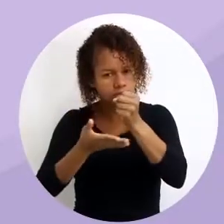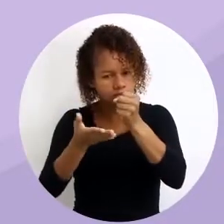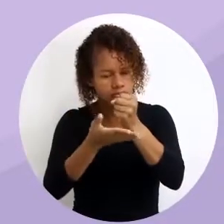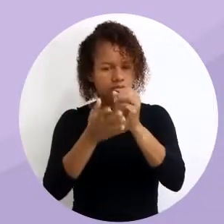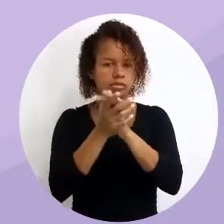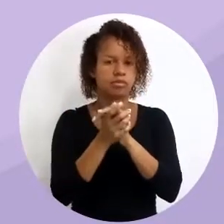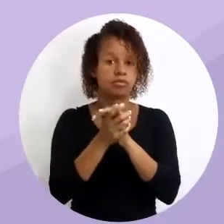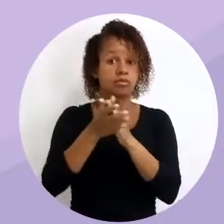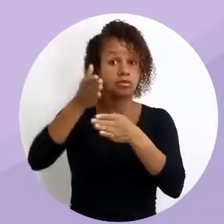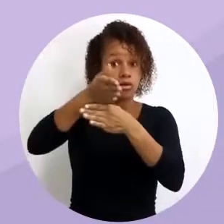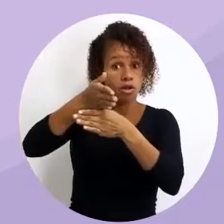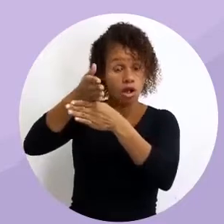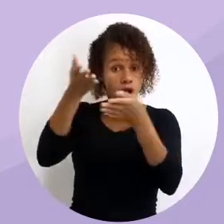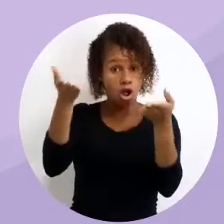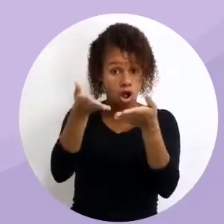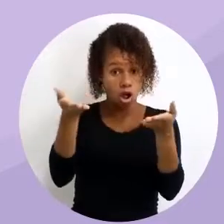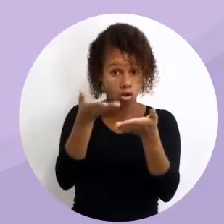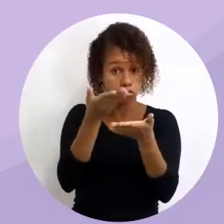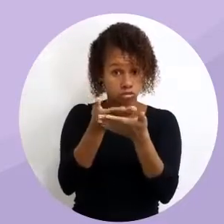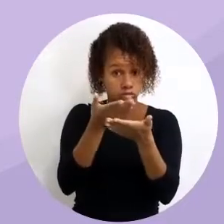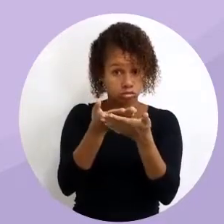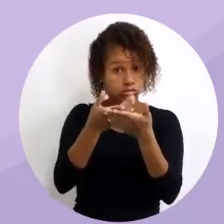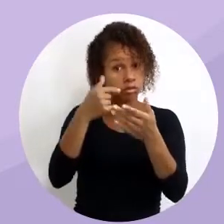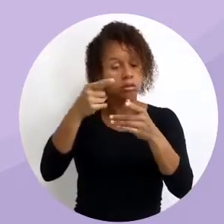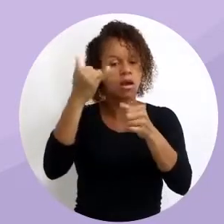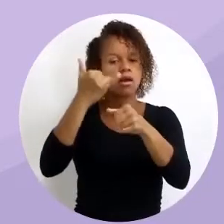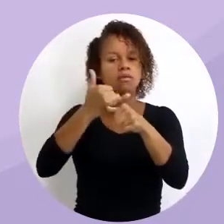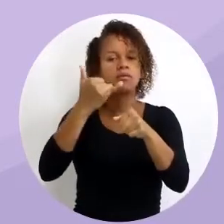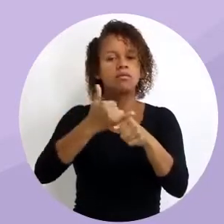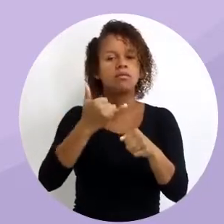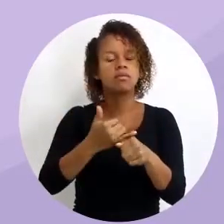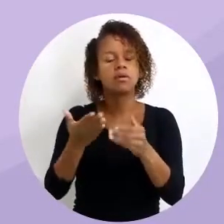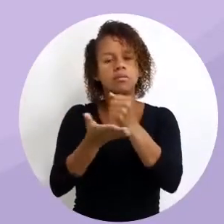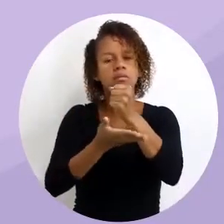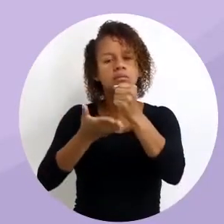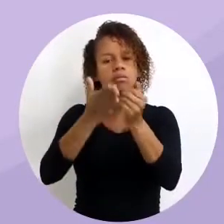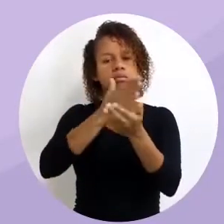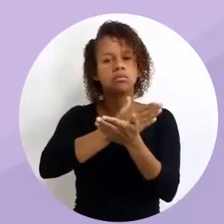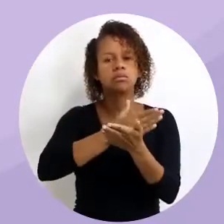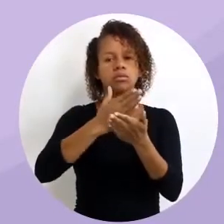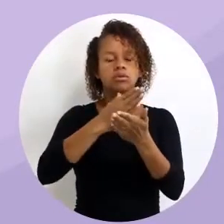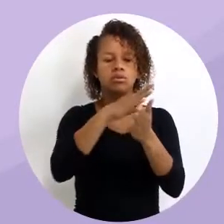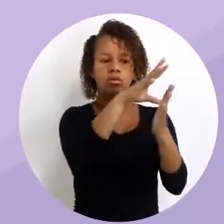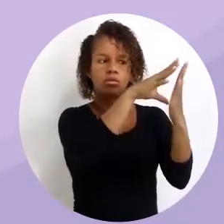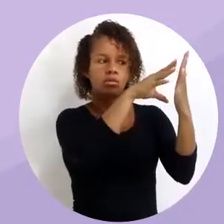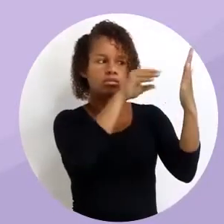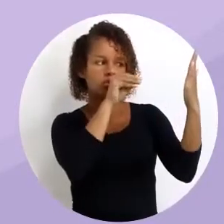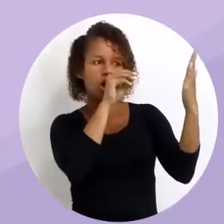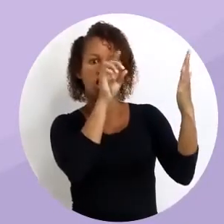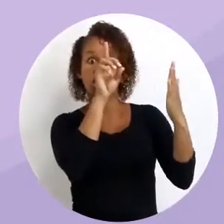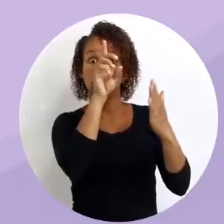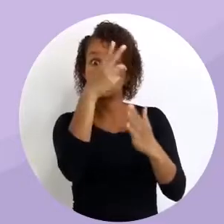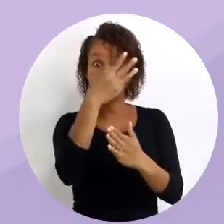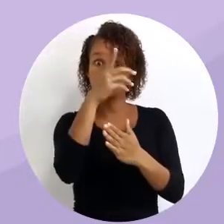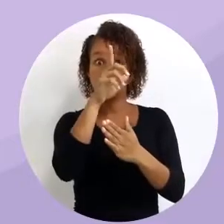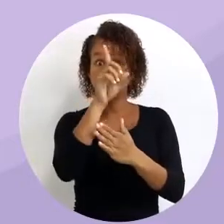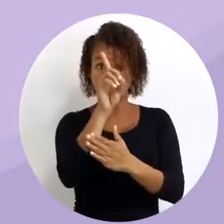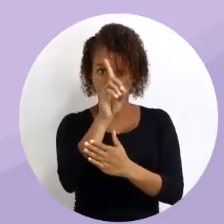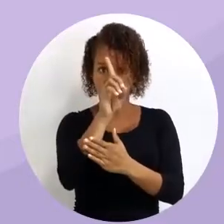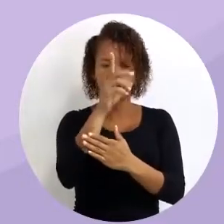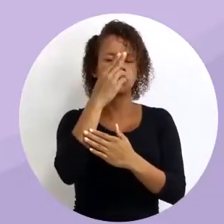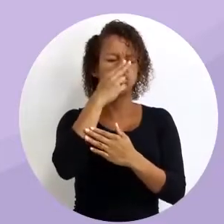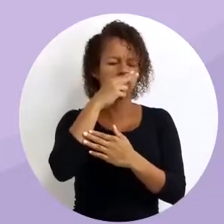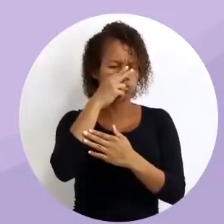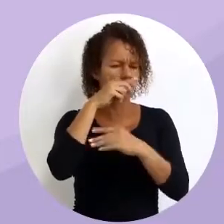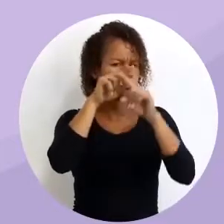básicas do SketchUp. Na videoaula de hoje, você trabalhará com as ferramentas básicas para iniciar um modelo 3D, lembrando